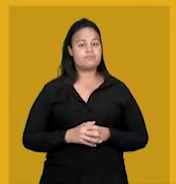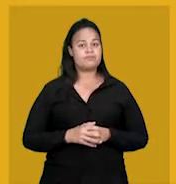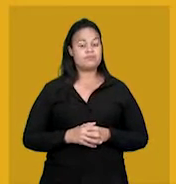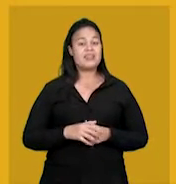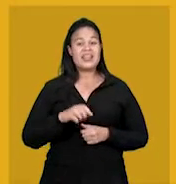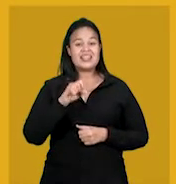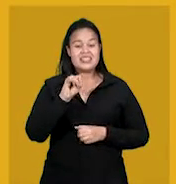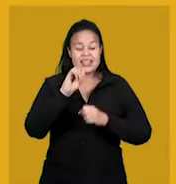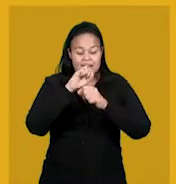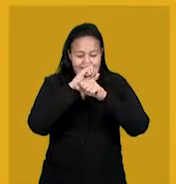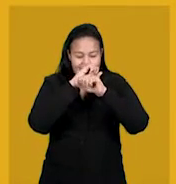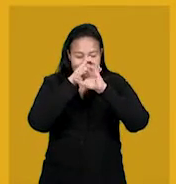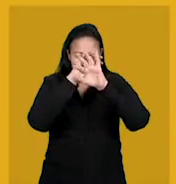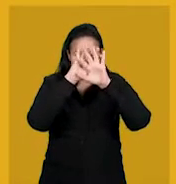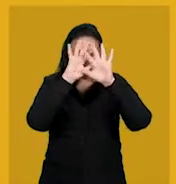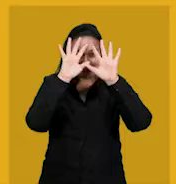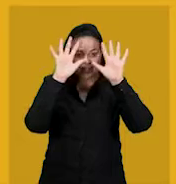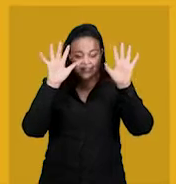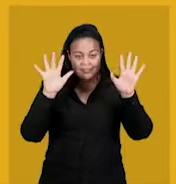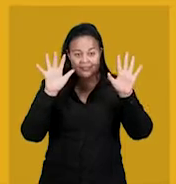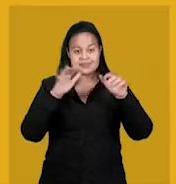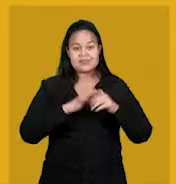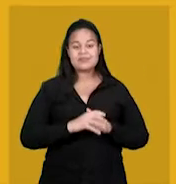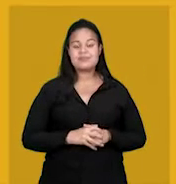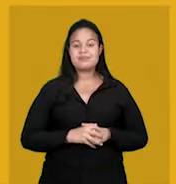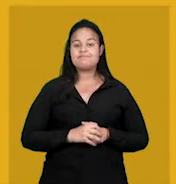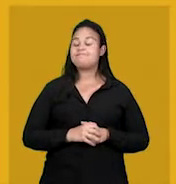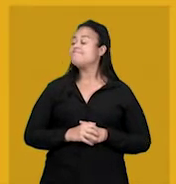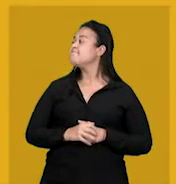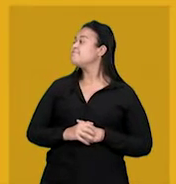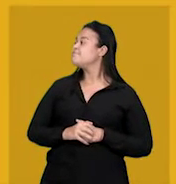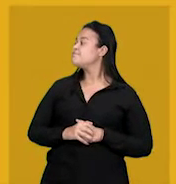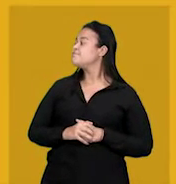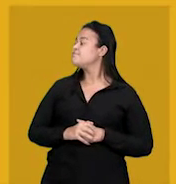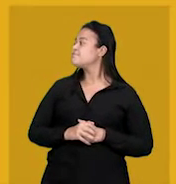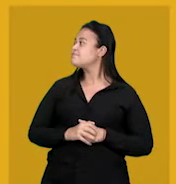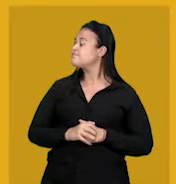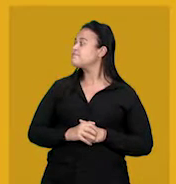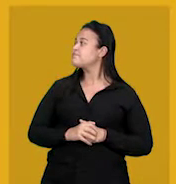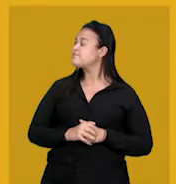Onde está mais claro, por exemplo, que é essa região aqui,